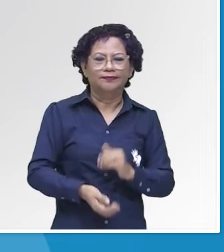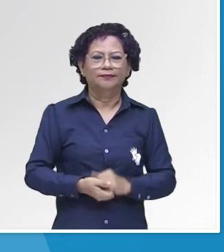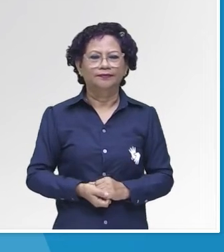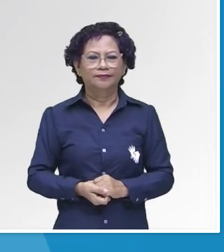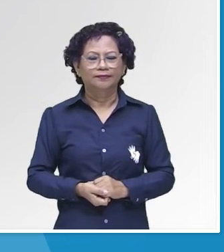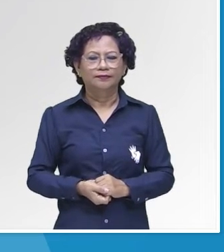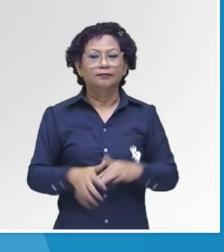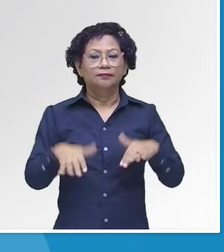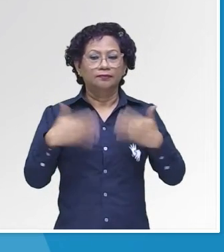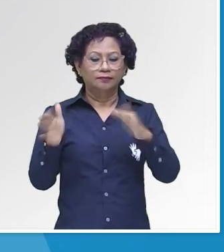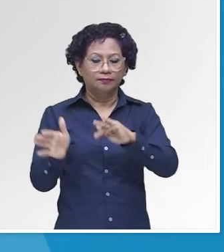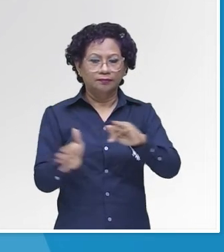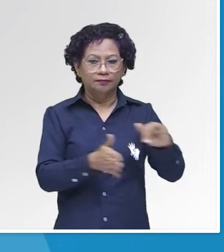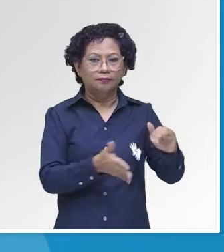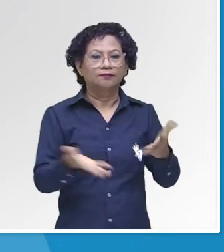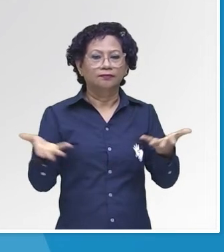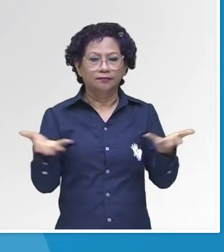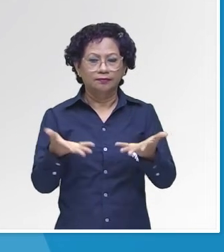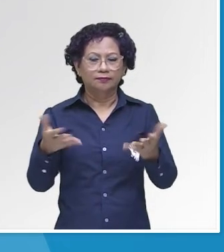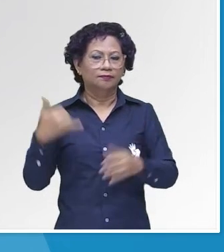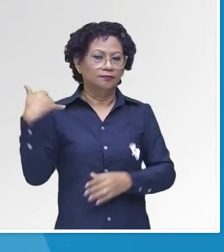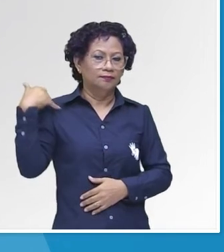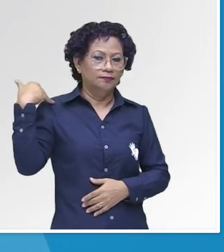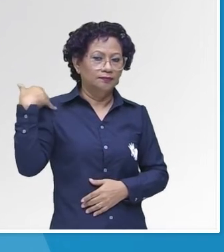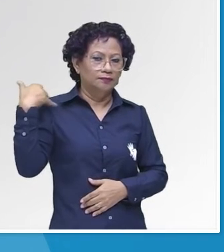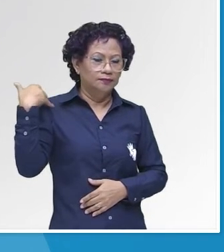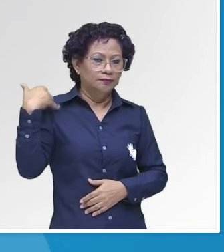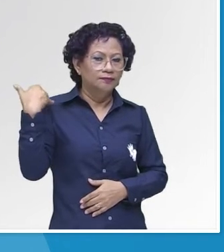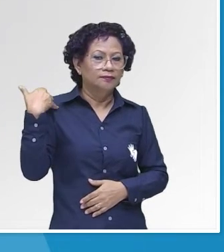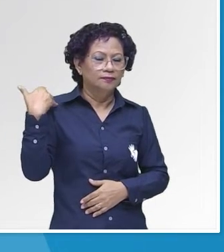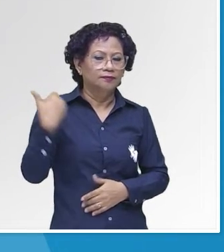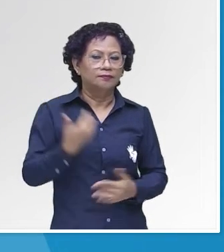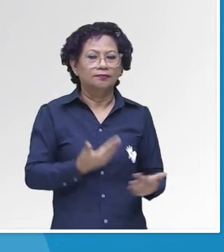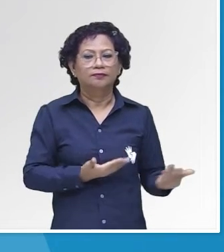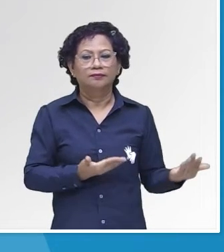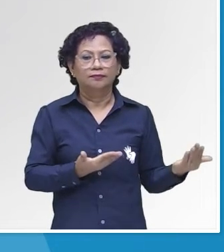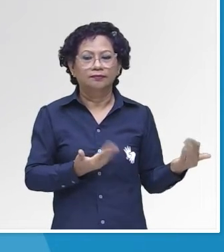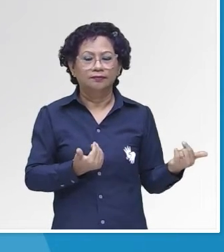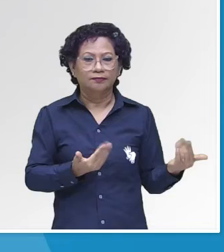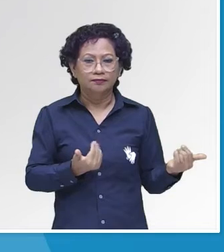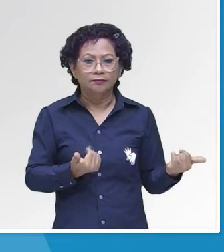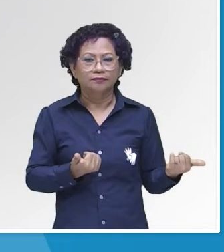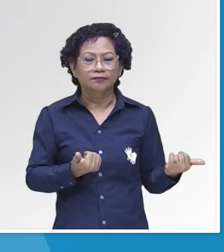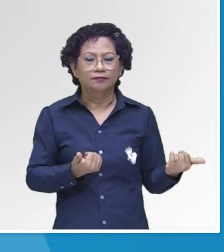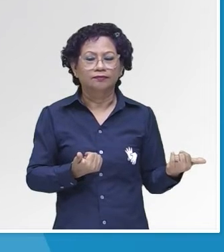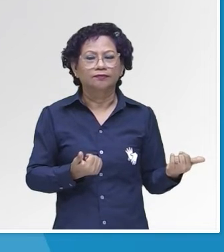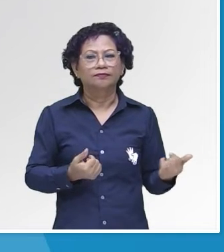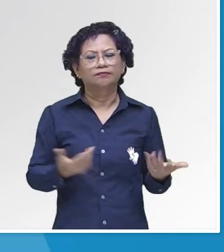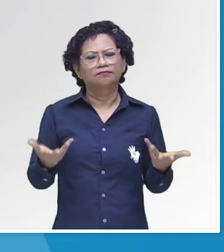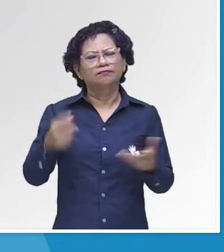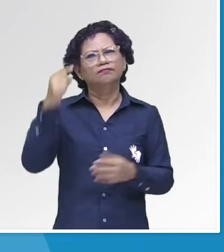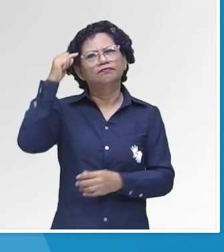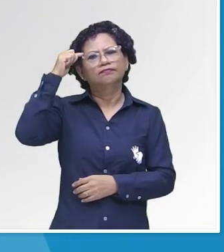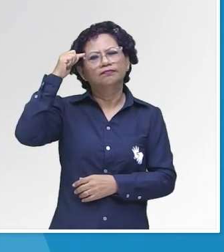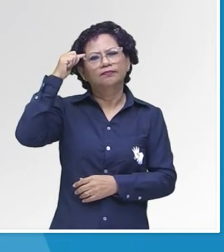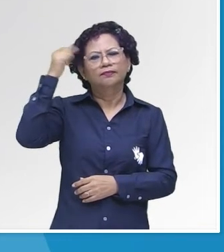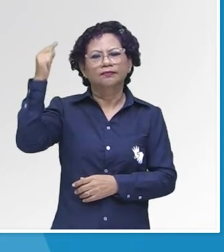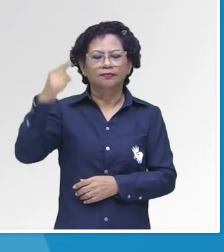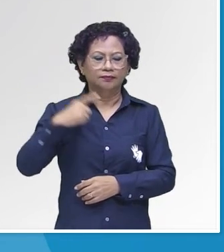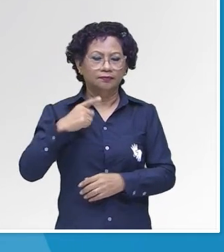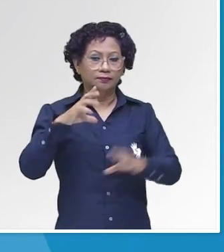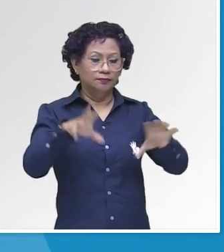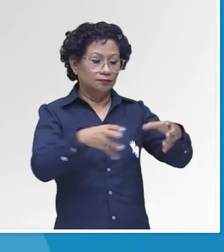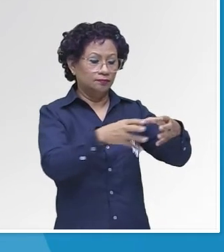os adolescentes que participaram de uma campanha de vacinação. Então vamos imaginar que tivemos aí um grupo,